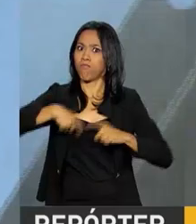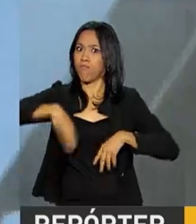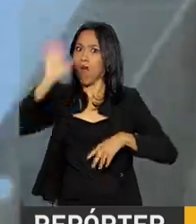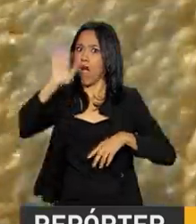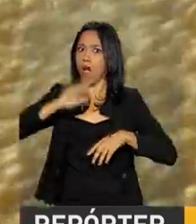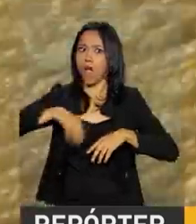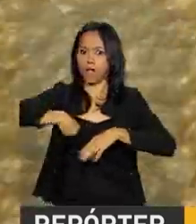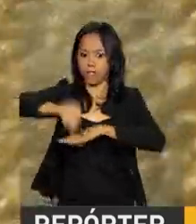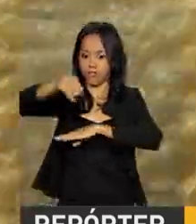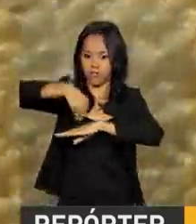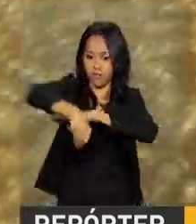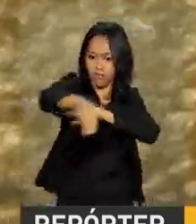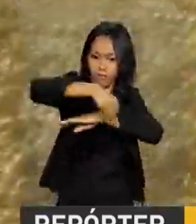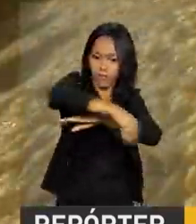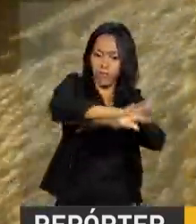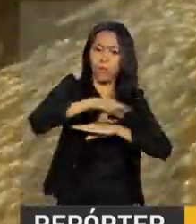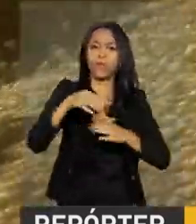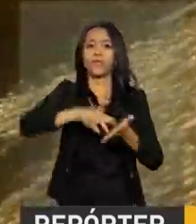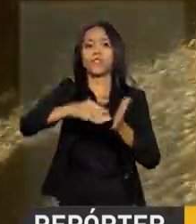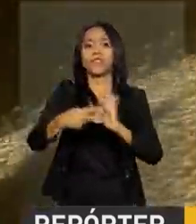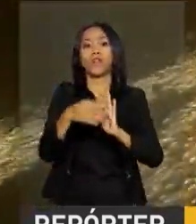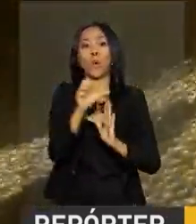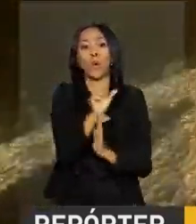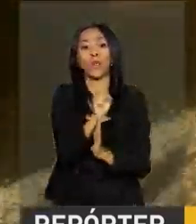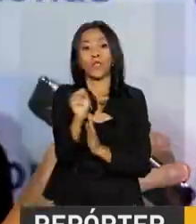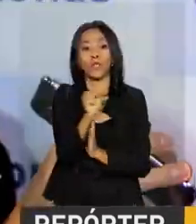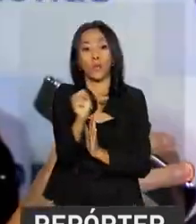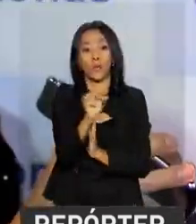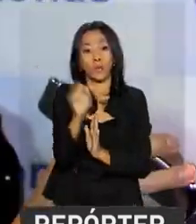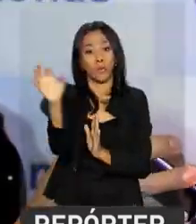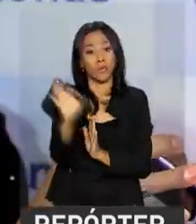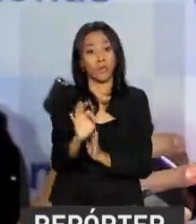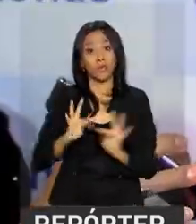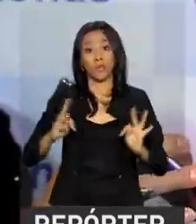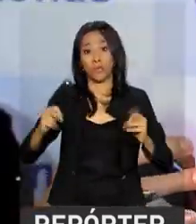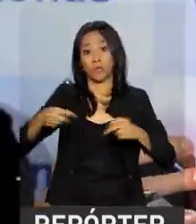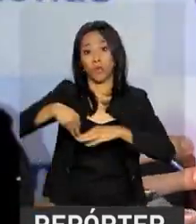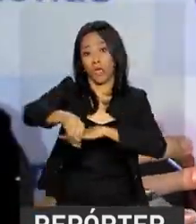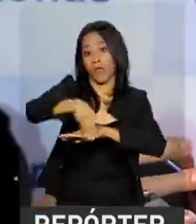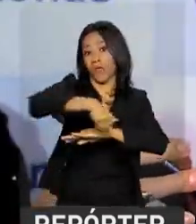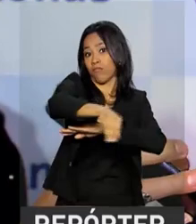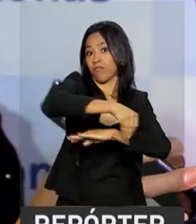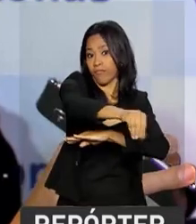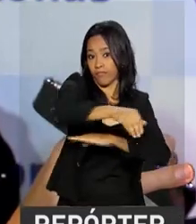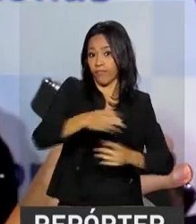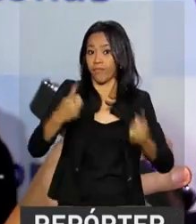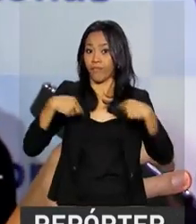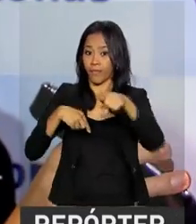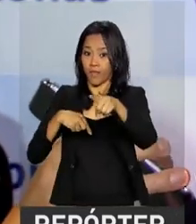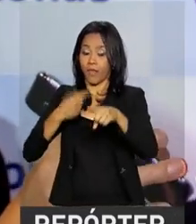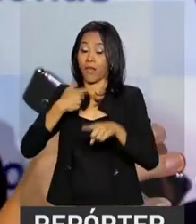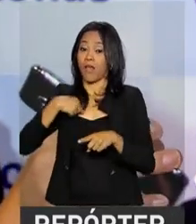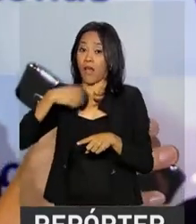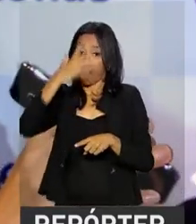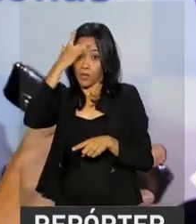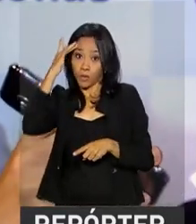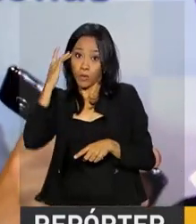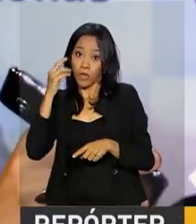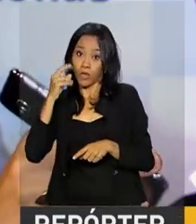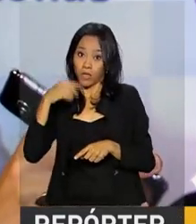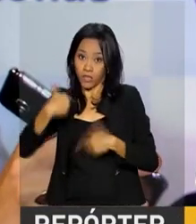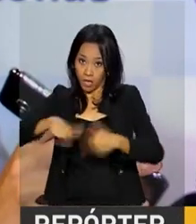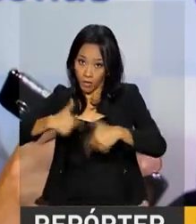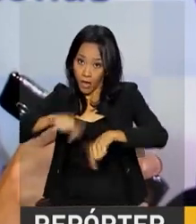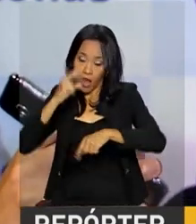representando 88 por cento de tudo o que é cultivado o produtor observa uma série de fatores ele observa o estoque